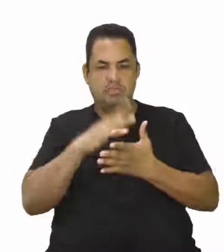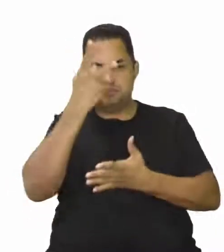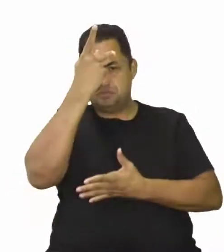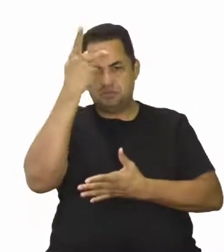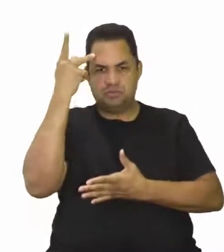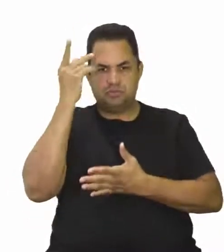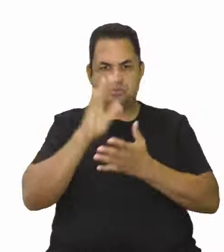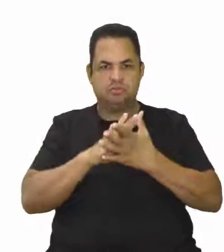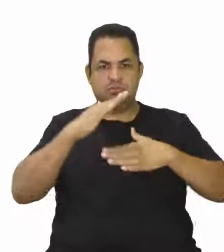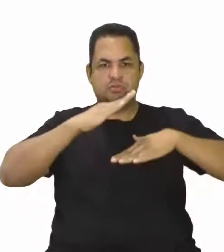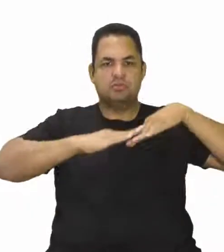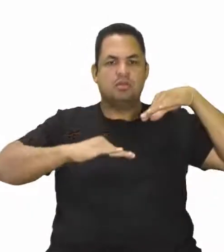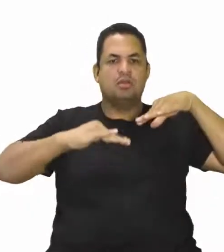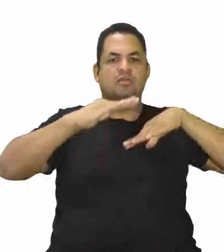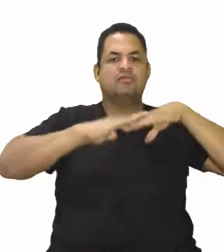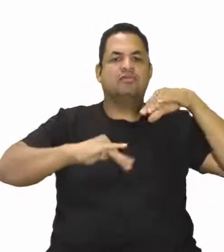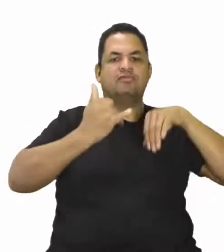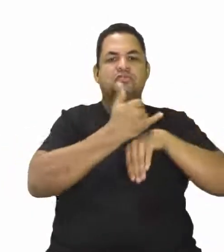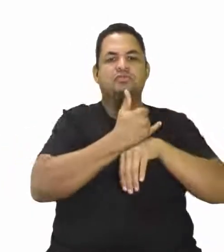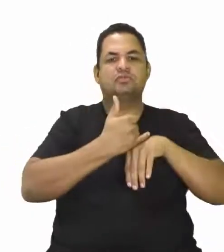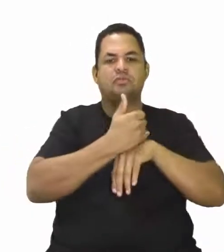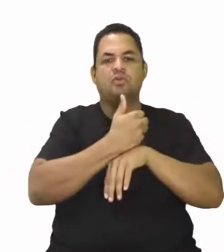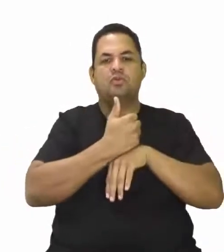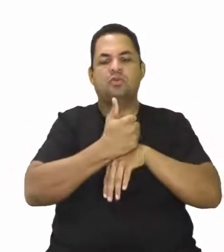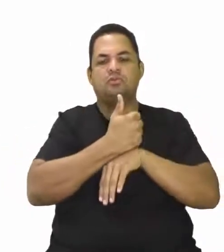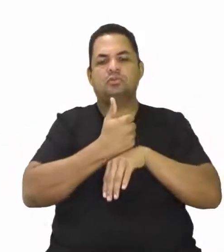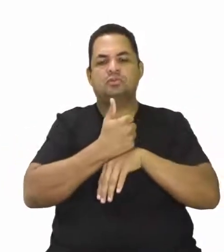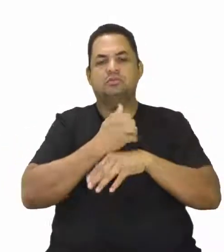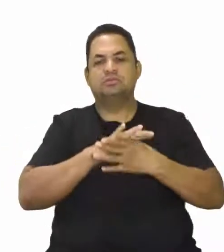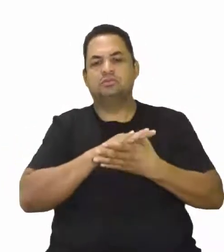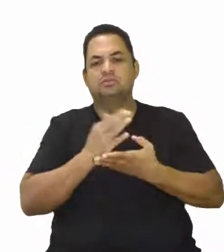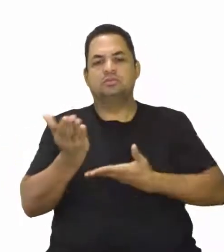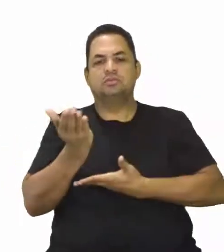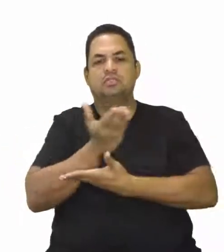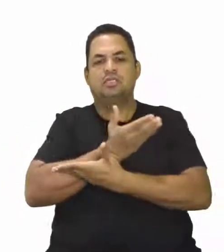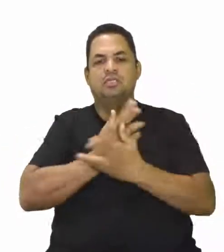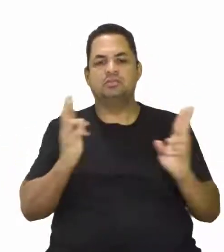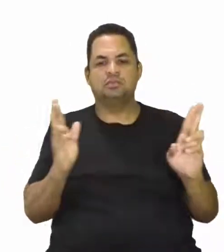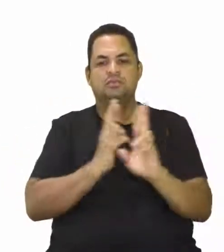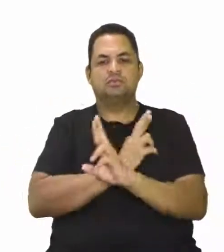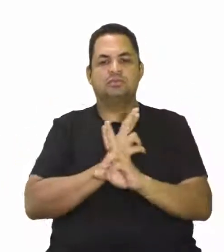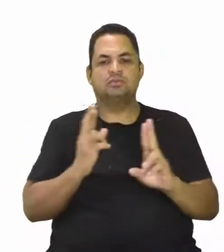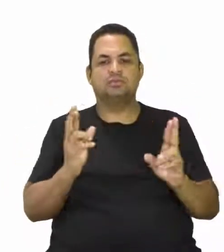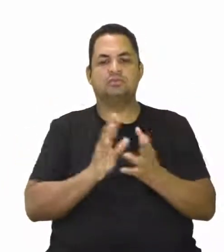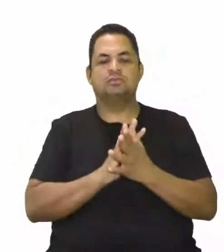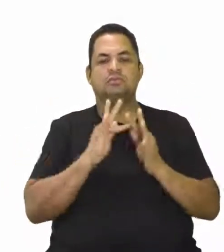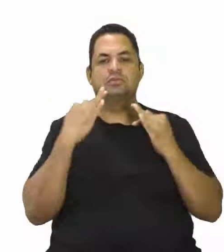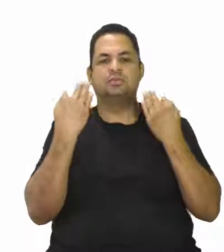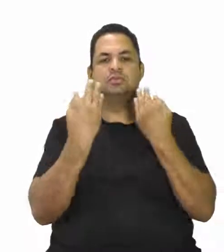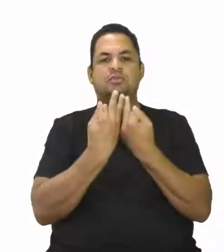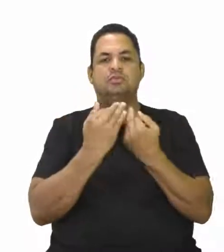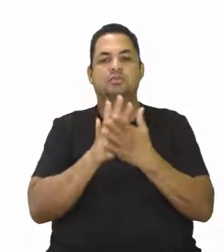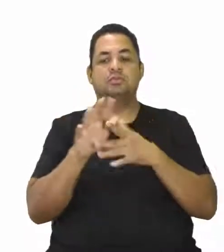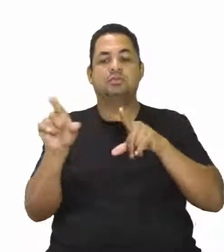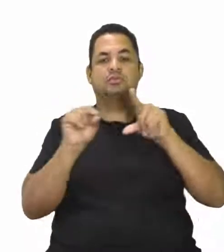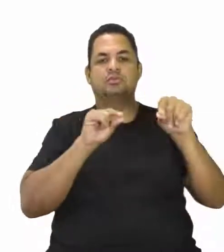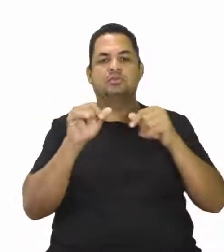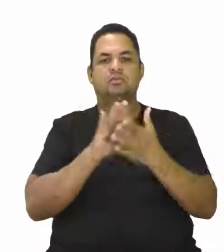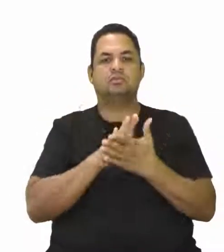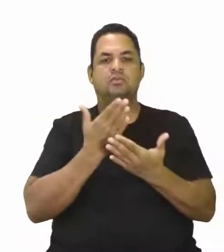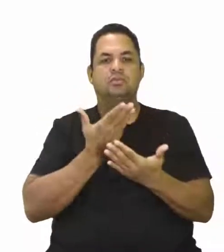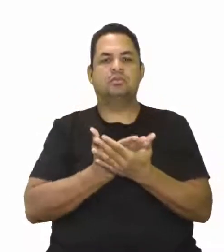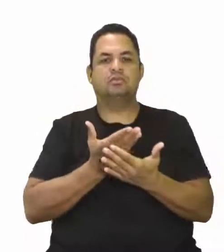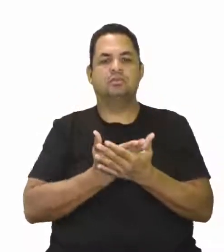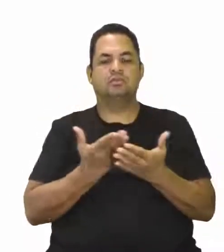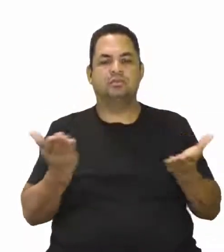profissões, relações familiares, gostos e preferências. Na nossa aula